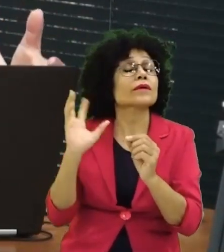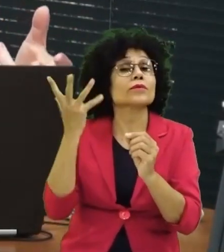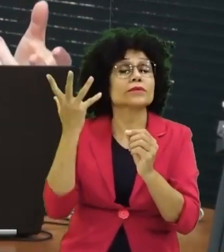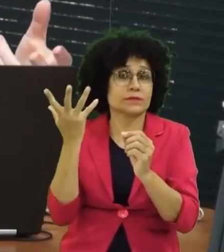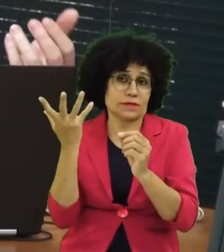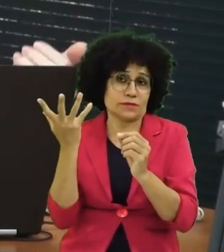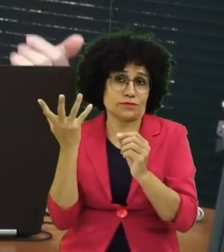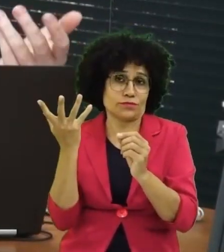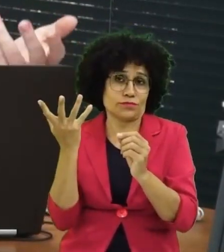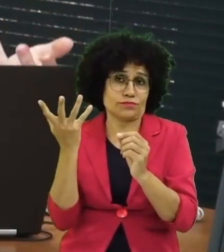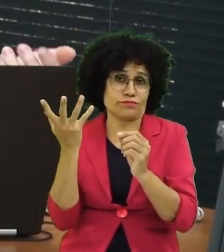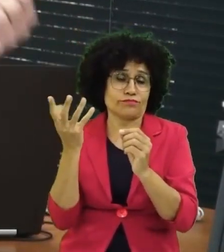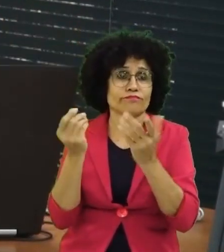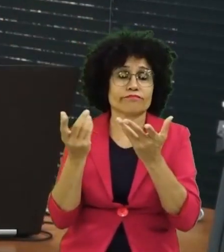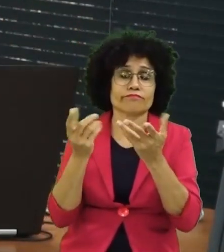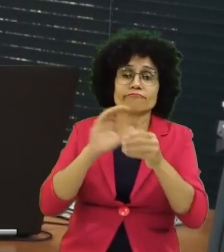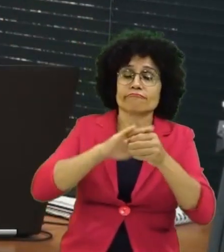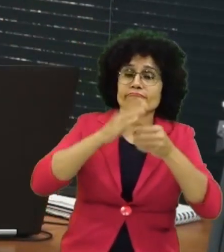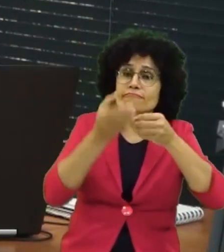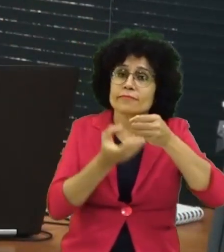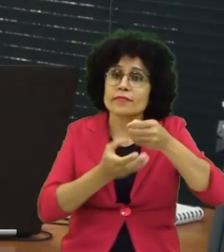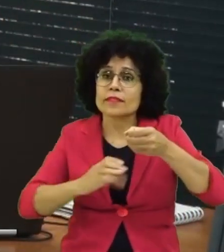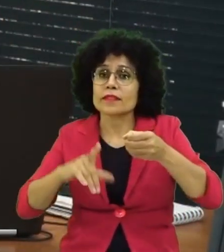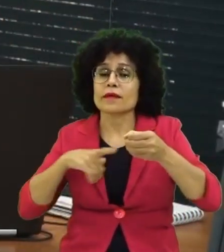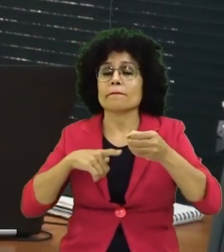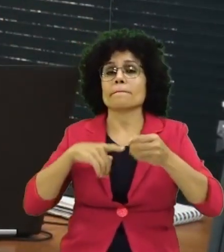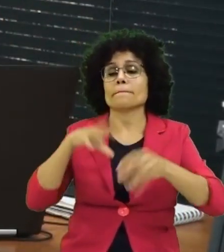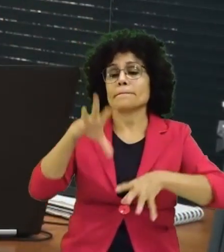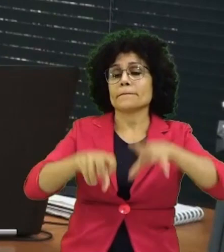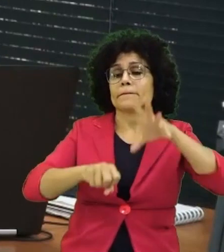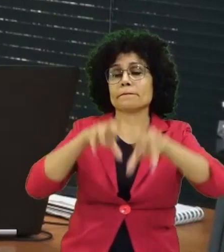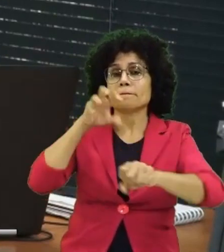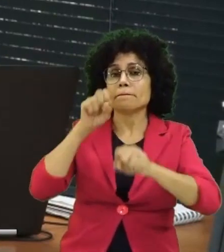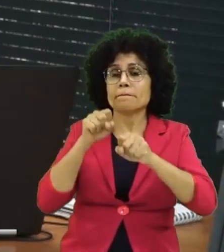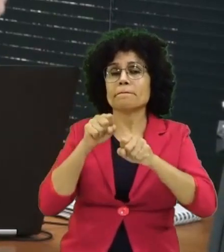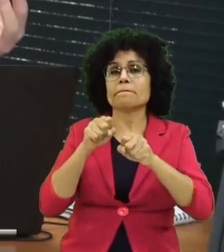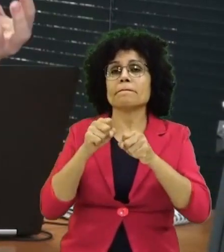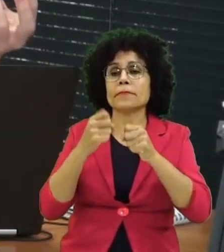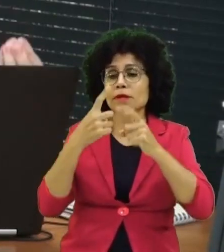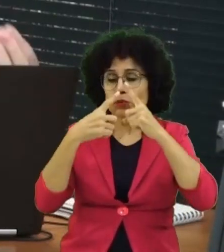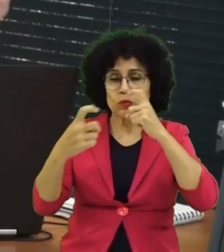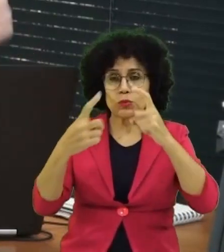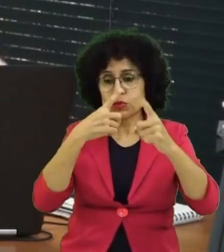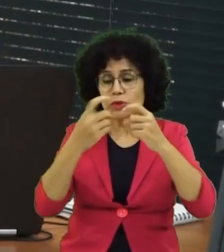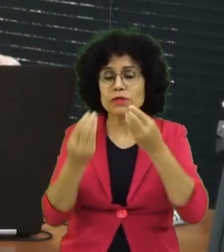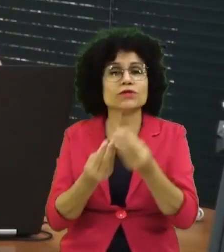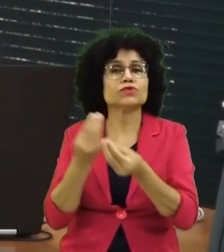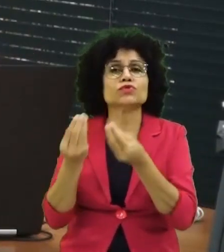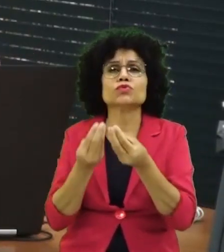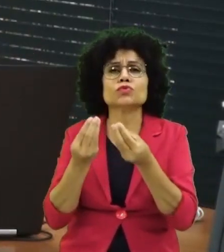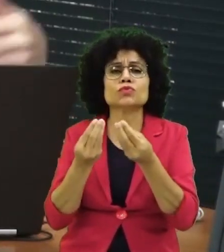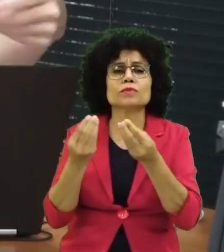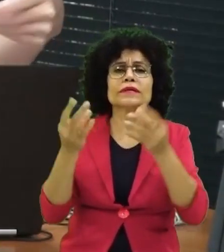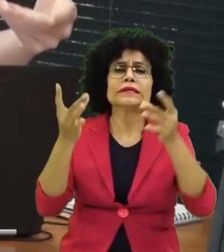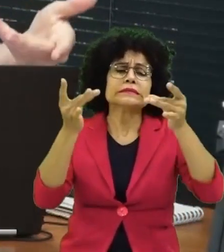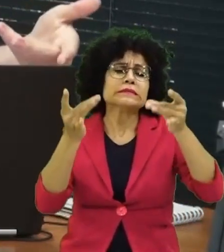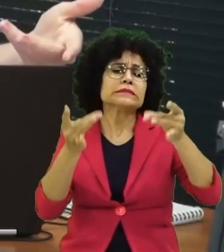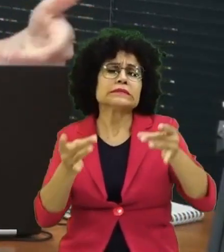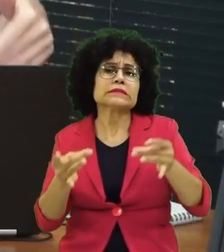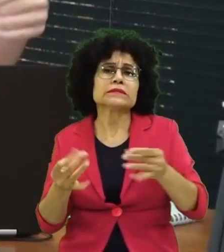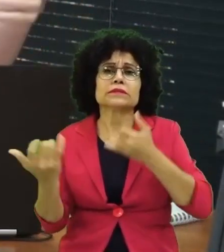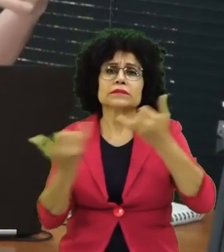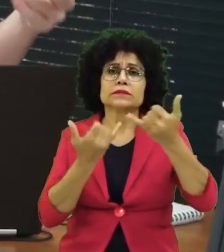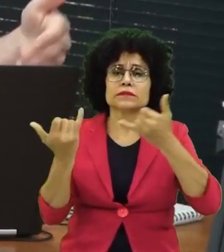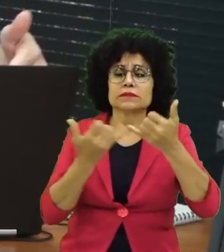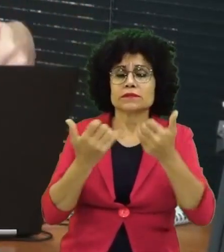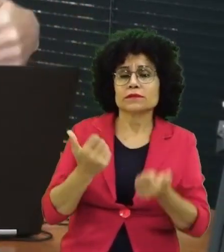mesmo em relação ao esgoto, a questão da coleta dos resíduos, dar esse detalhamento dessas informações para